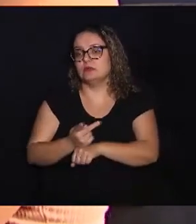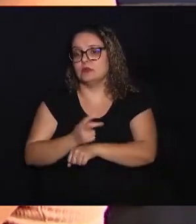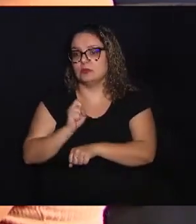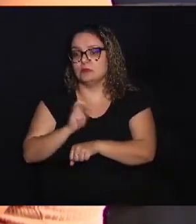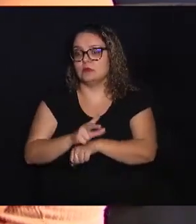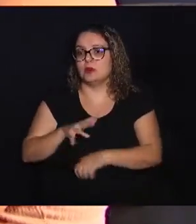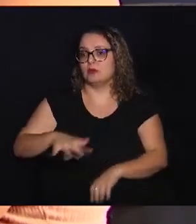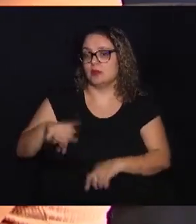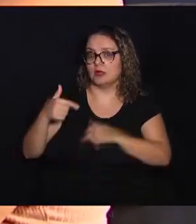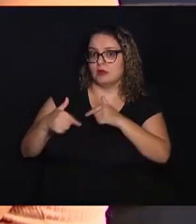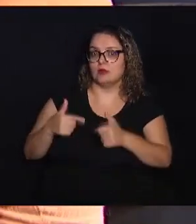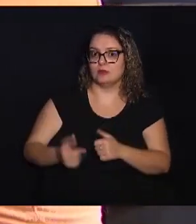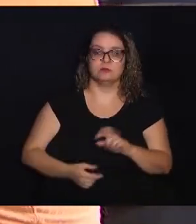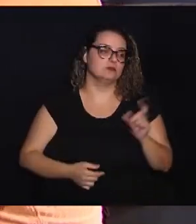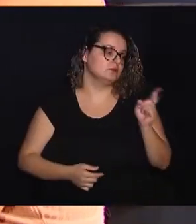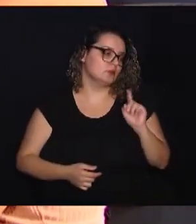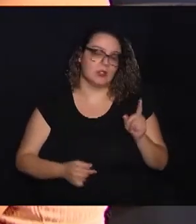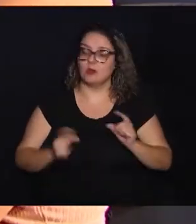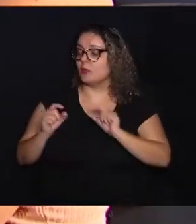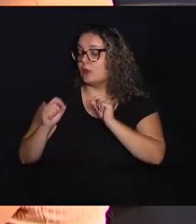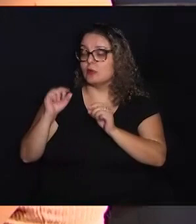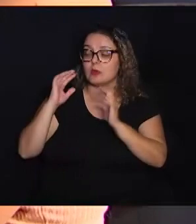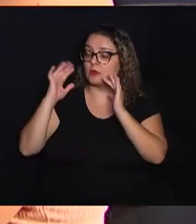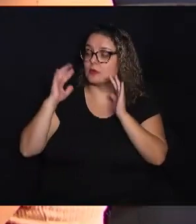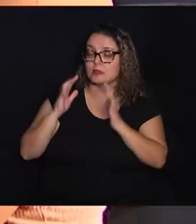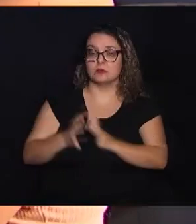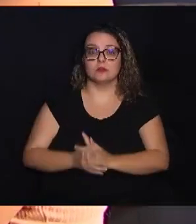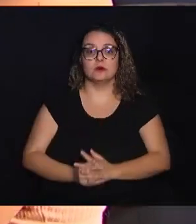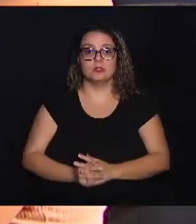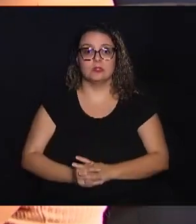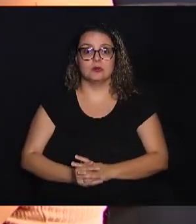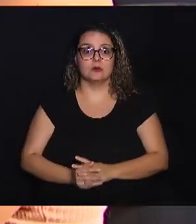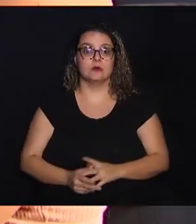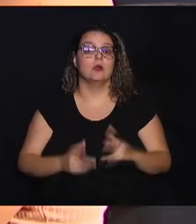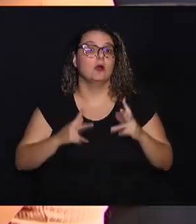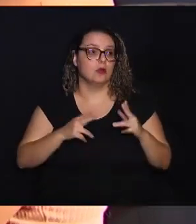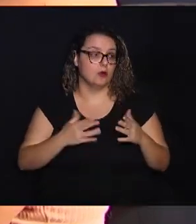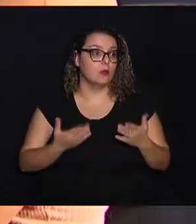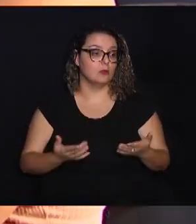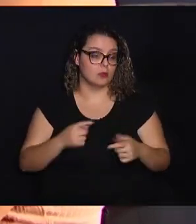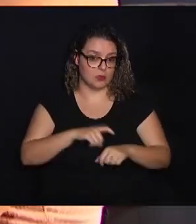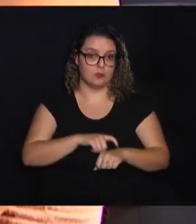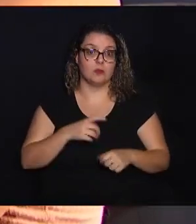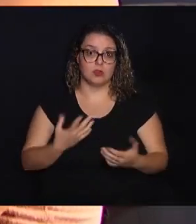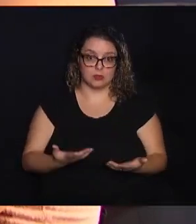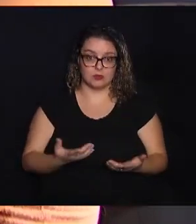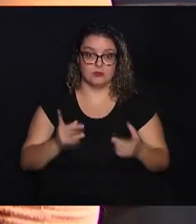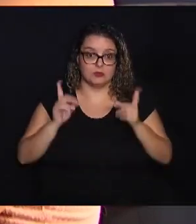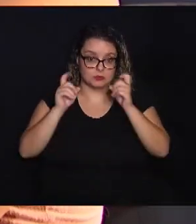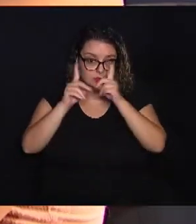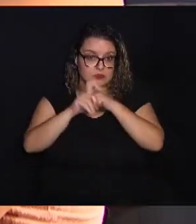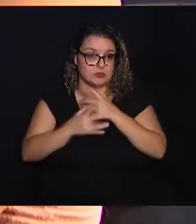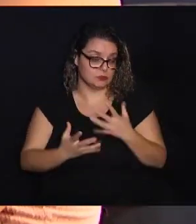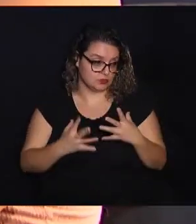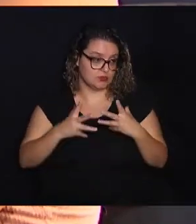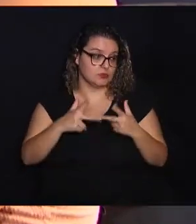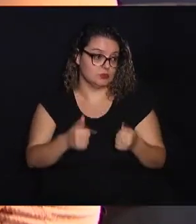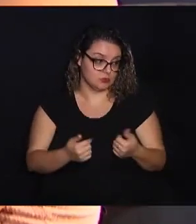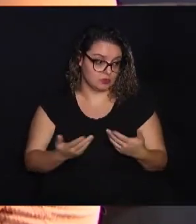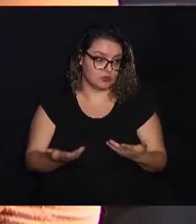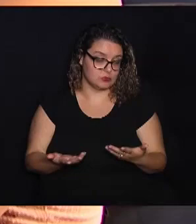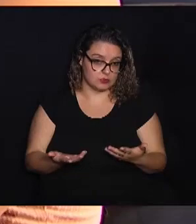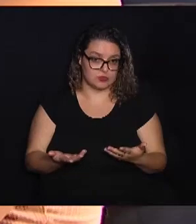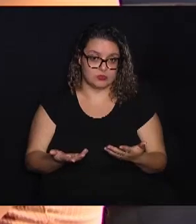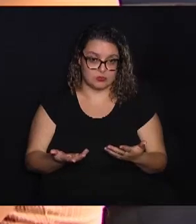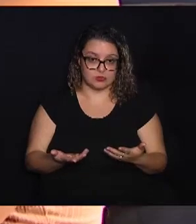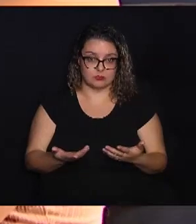no mercado de trabalho? Não. O que passou na sua cabeça? Não, como foi um momento muito difícil, né? Todo mundo acabou